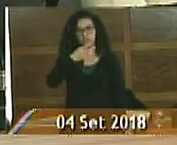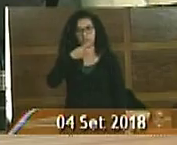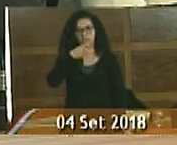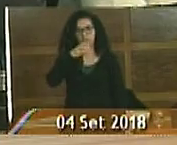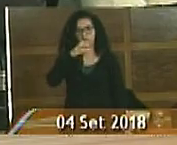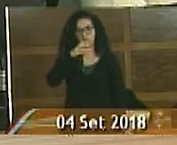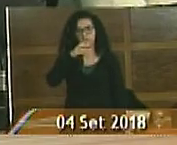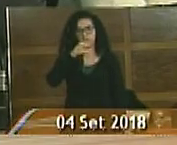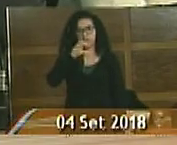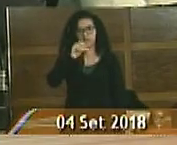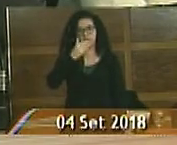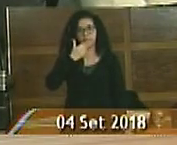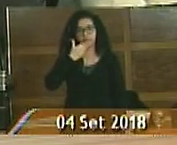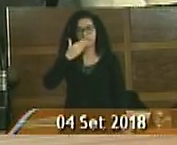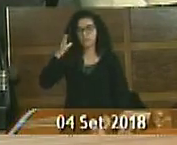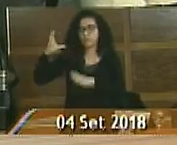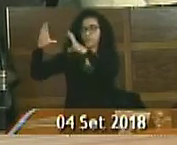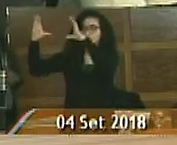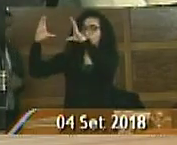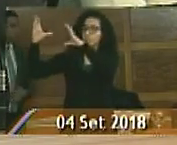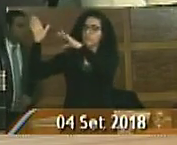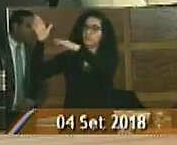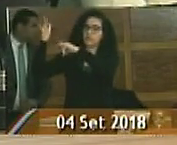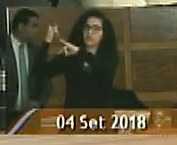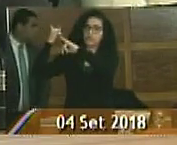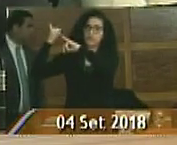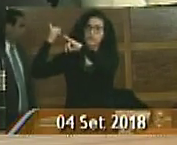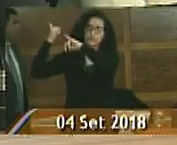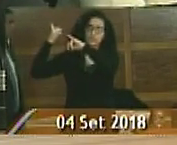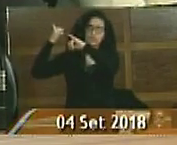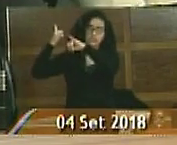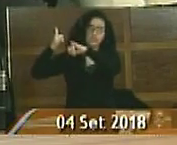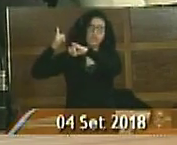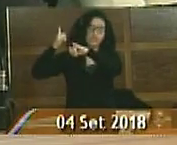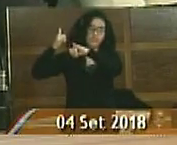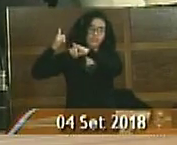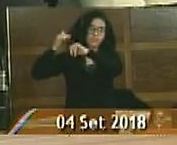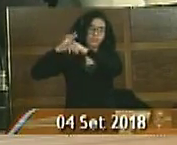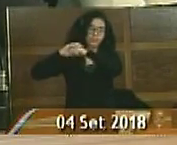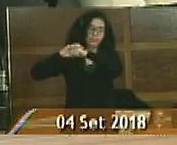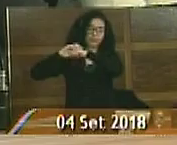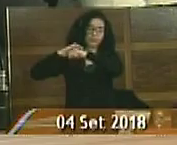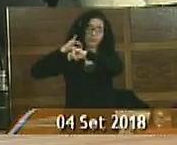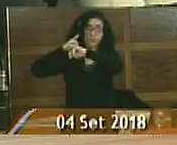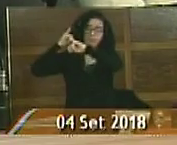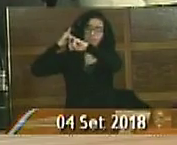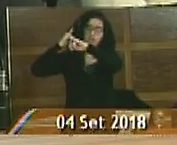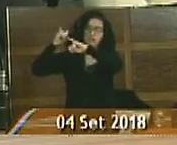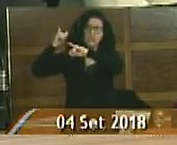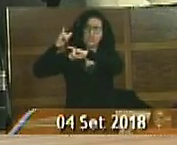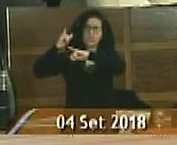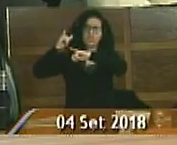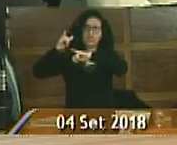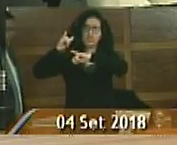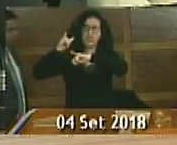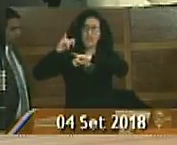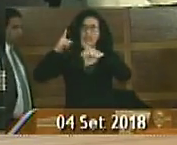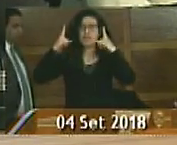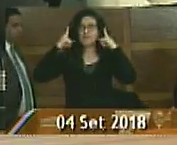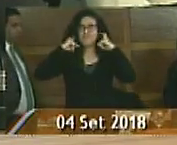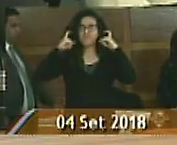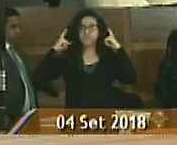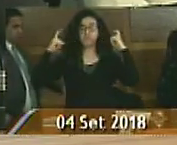2439, instalação de placa de sinalização com teores de aviso quanto à poluição sonora